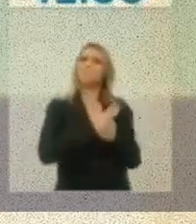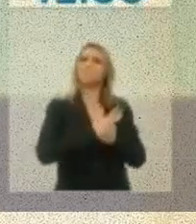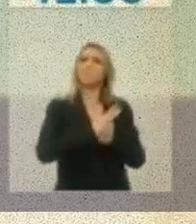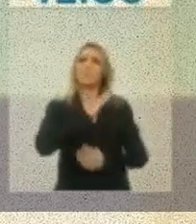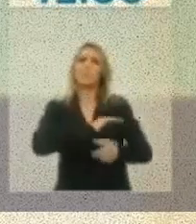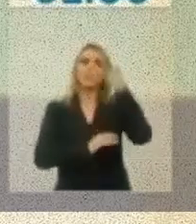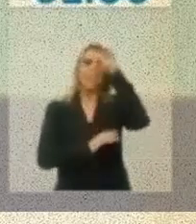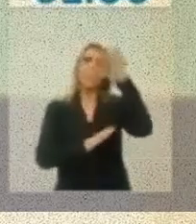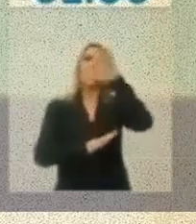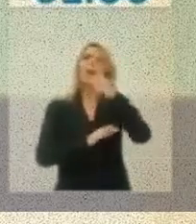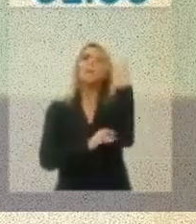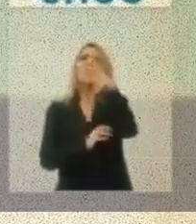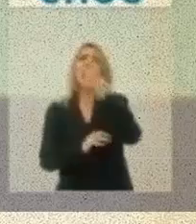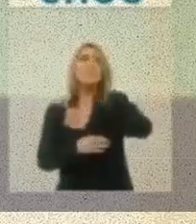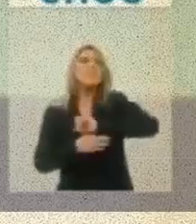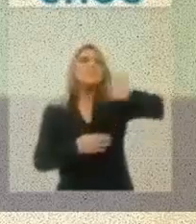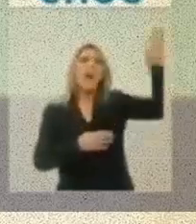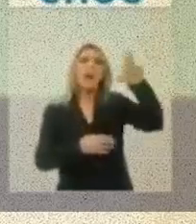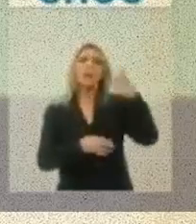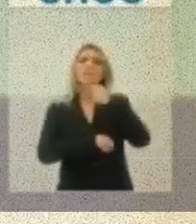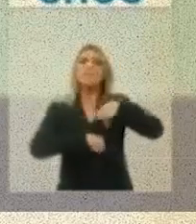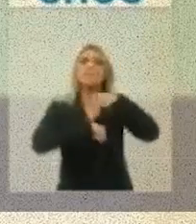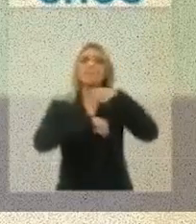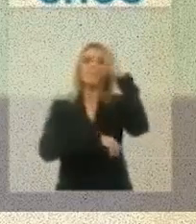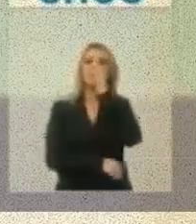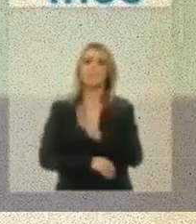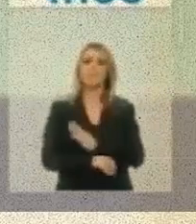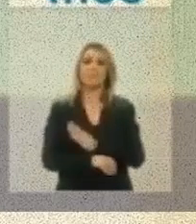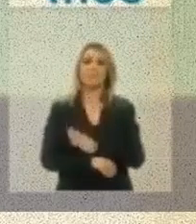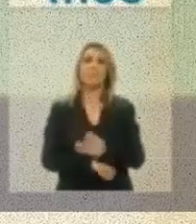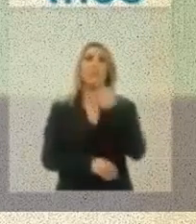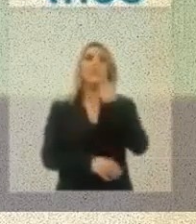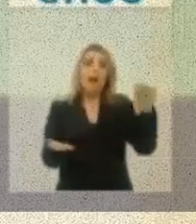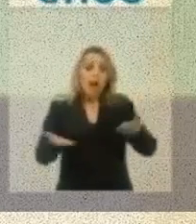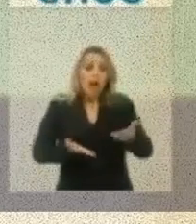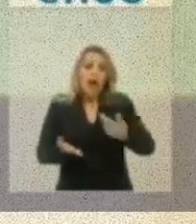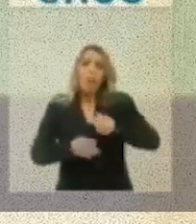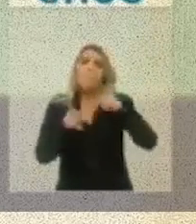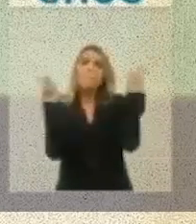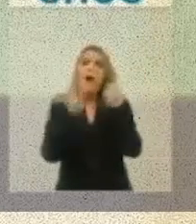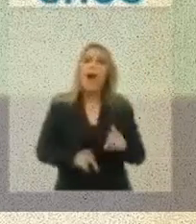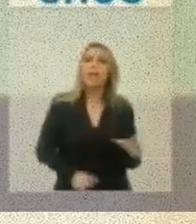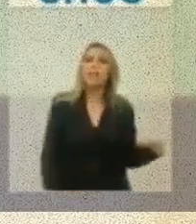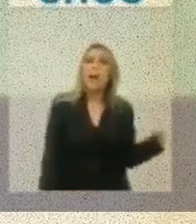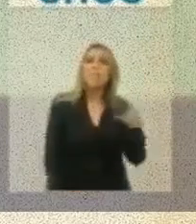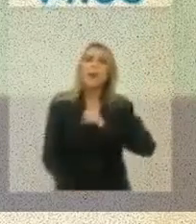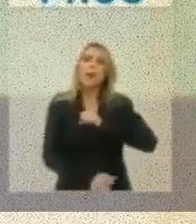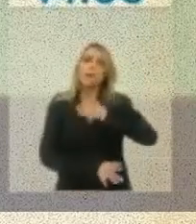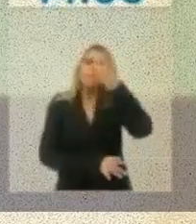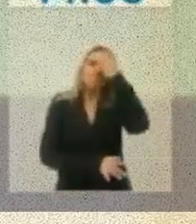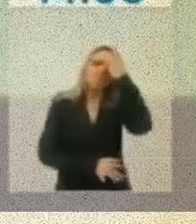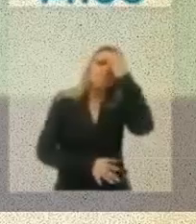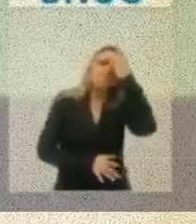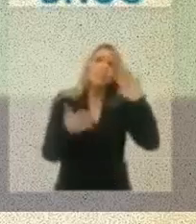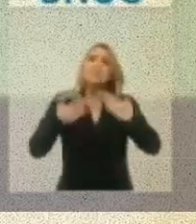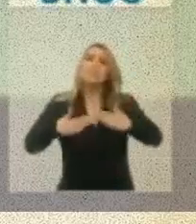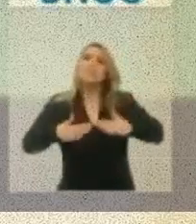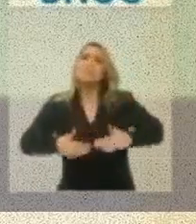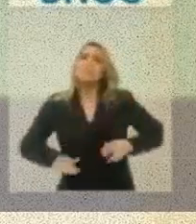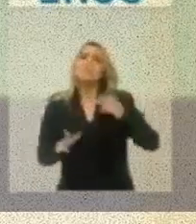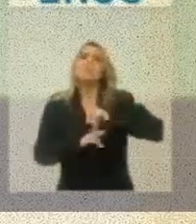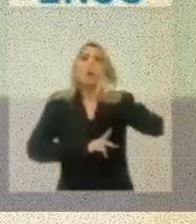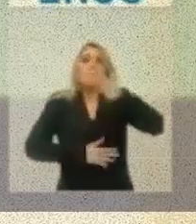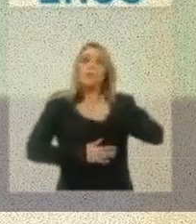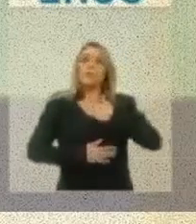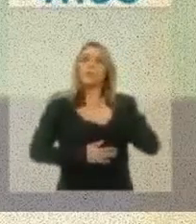na espera tudo cresceu e saiu da nação brasileira uma forma aqui que a pena paz amor sabedoria discernimento mansidão domínio